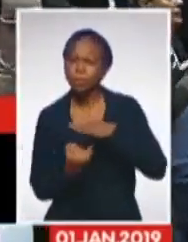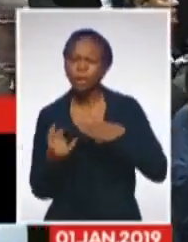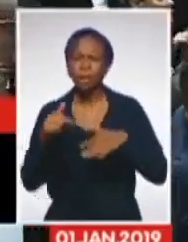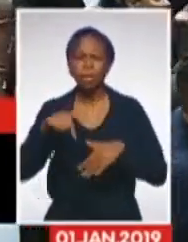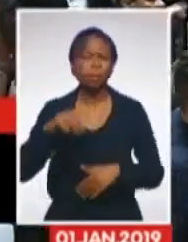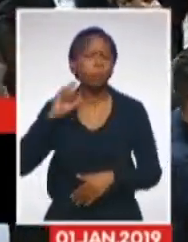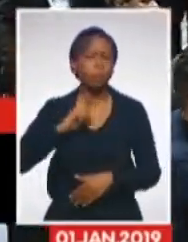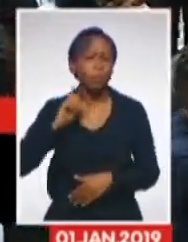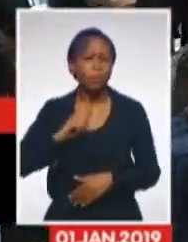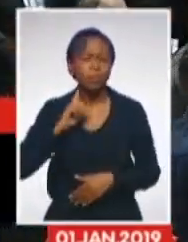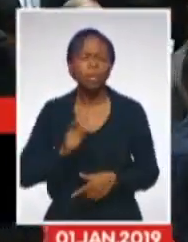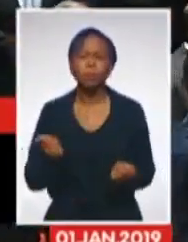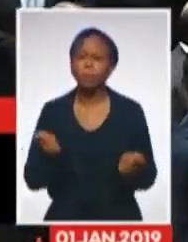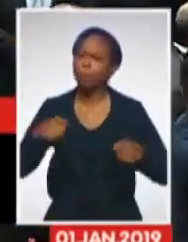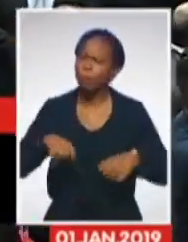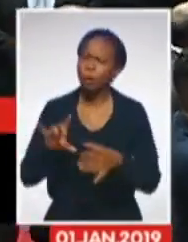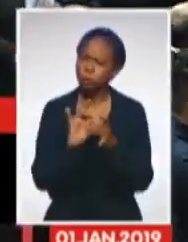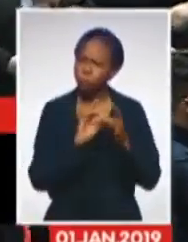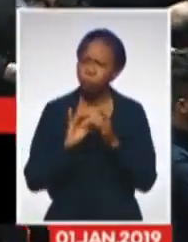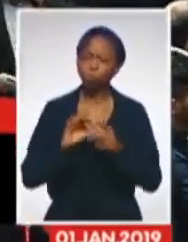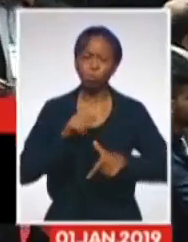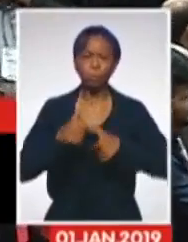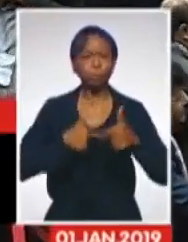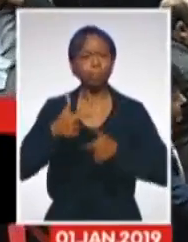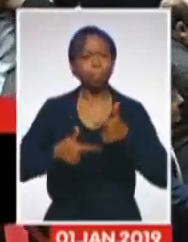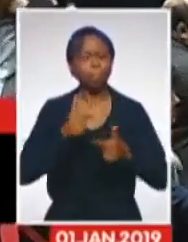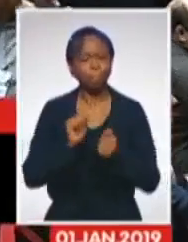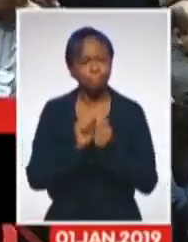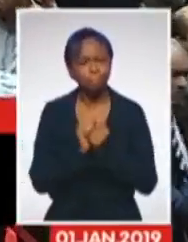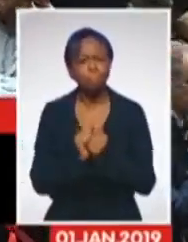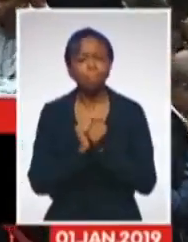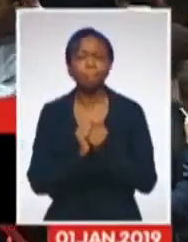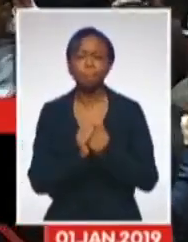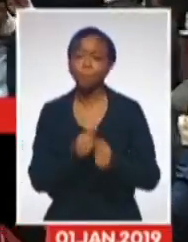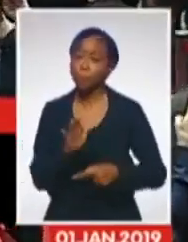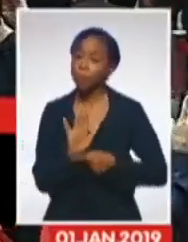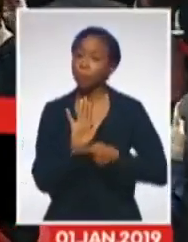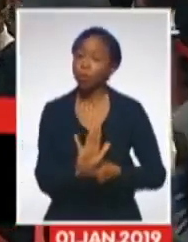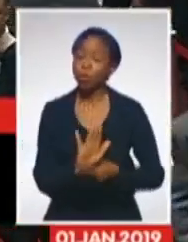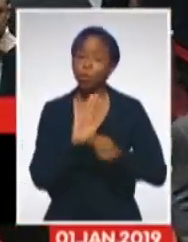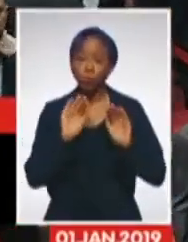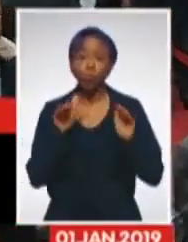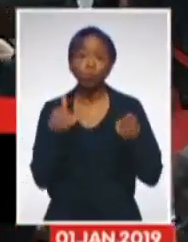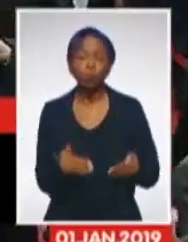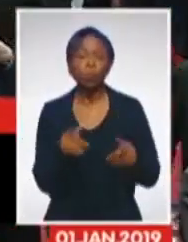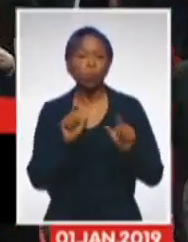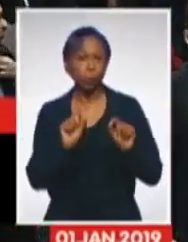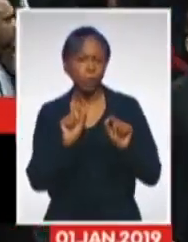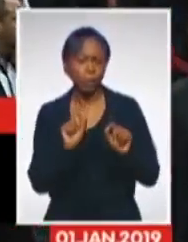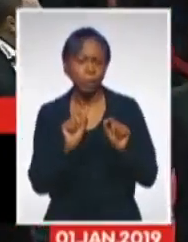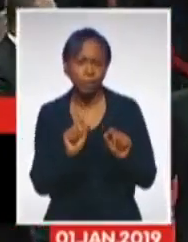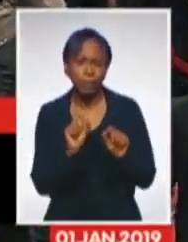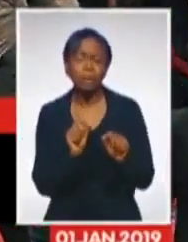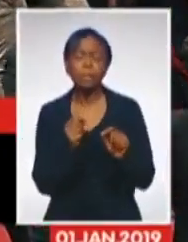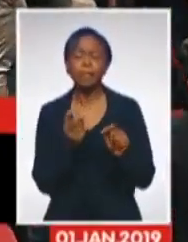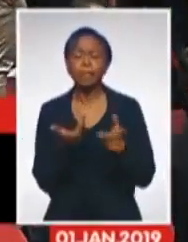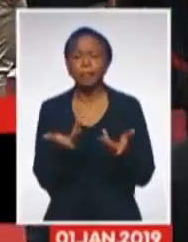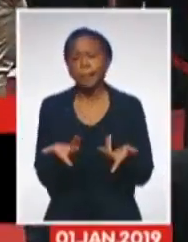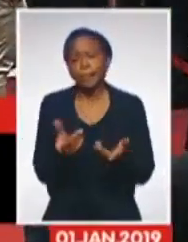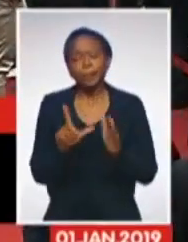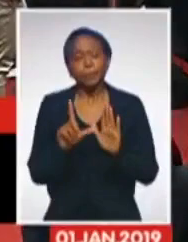divergências ideológicas e possam trabalhar unidas em prol de uma agenda legislativa